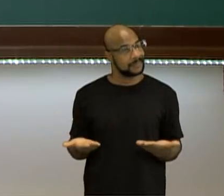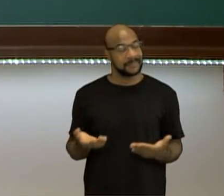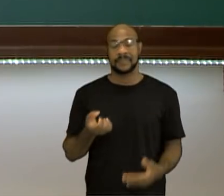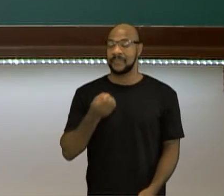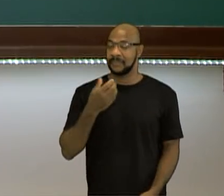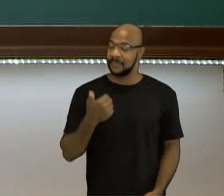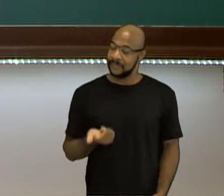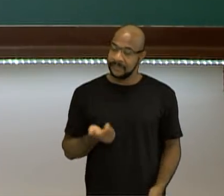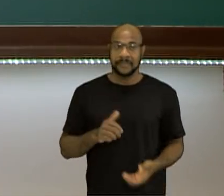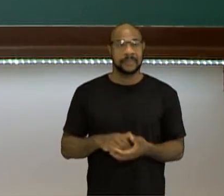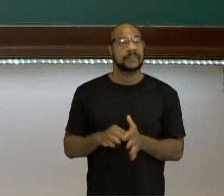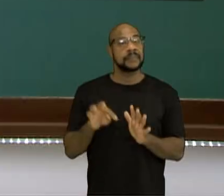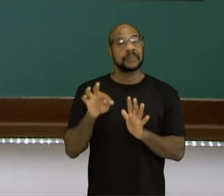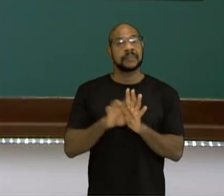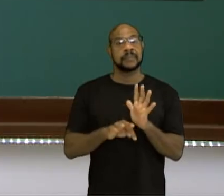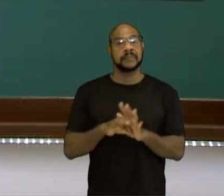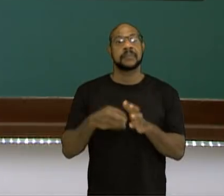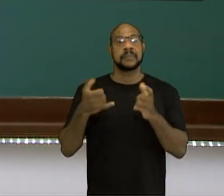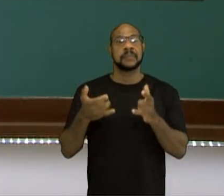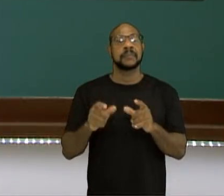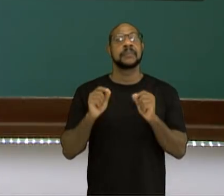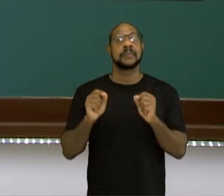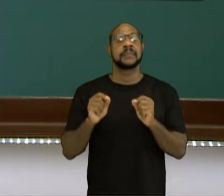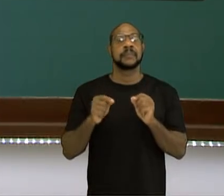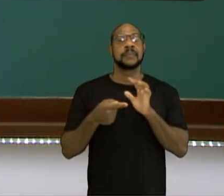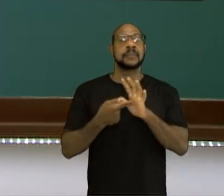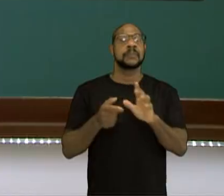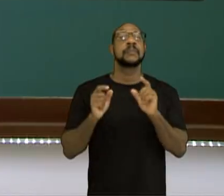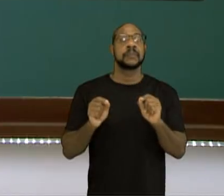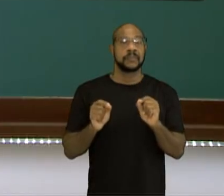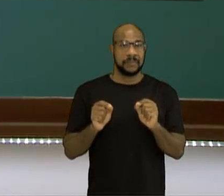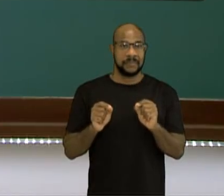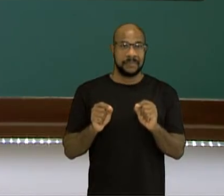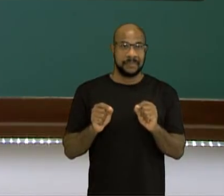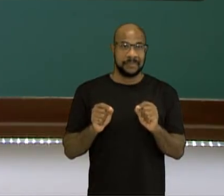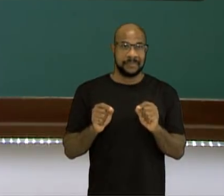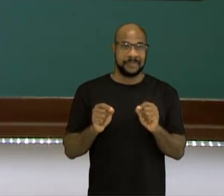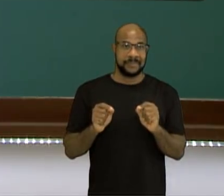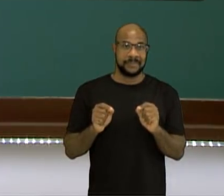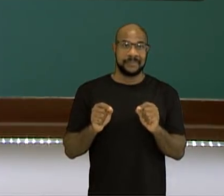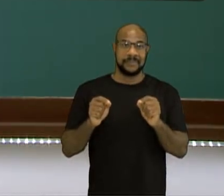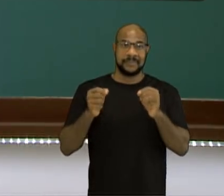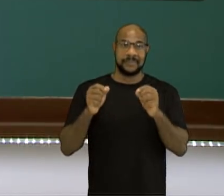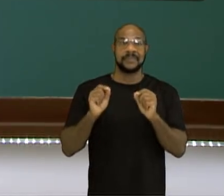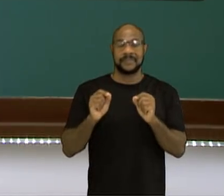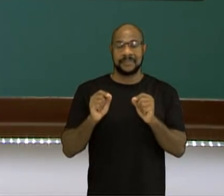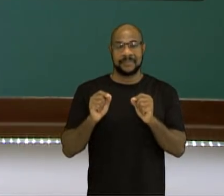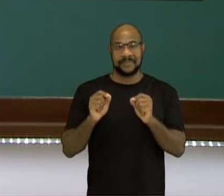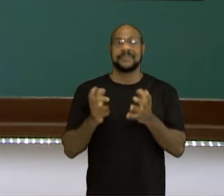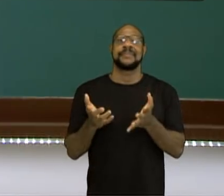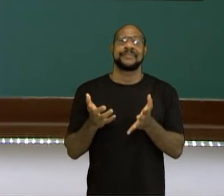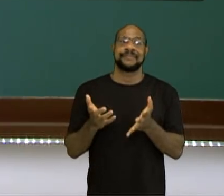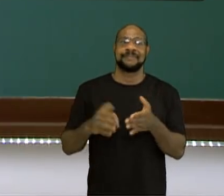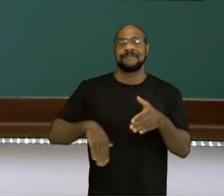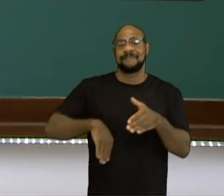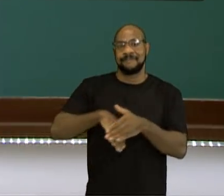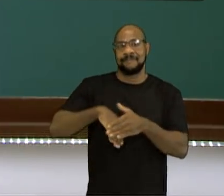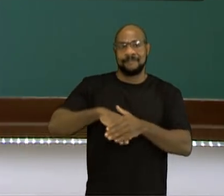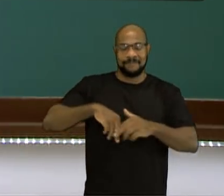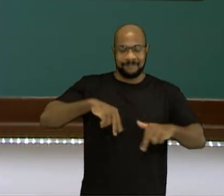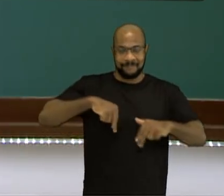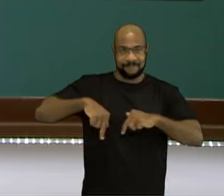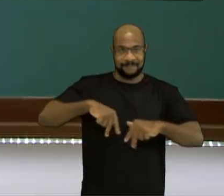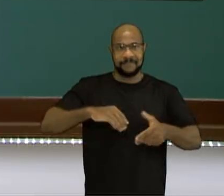No nosso texto, nós falamos apenas sobre o soccer. E os outros esportes, você já